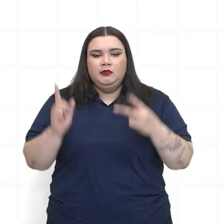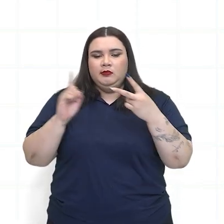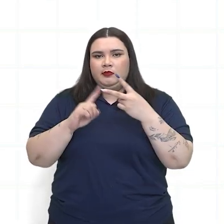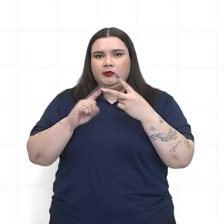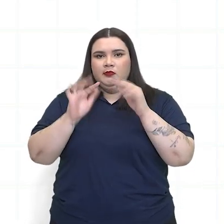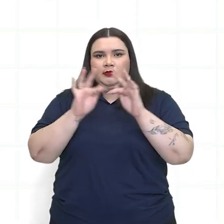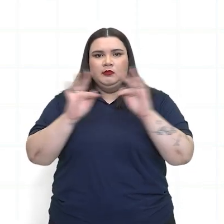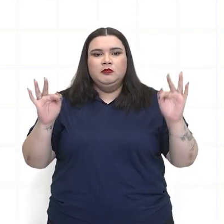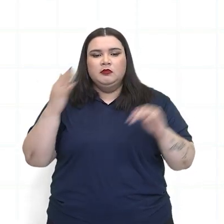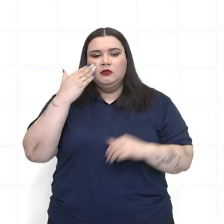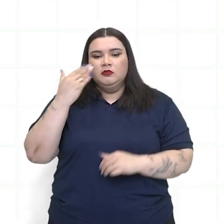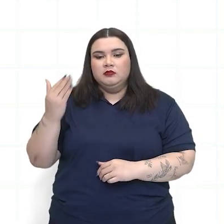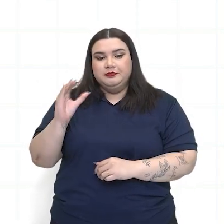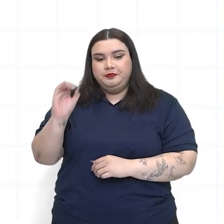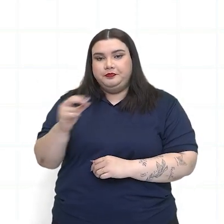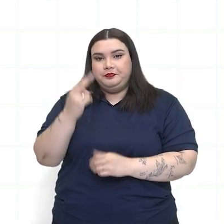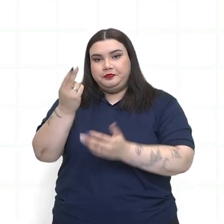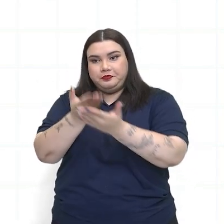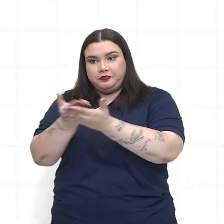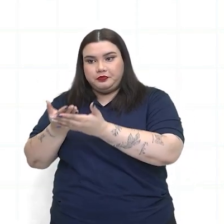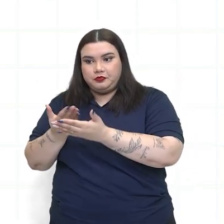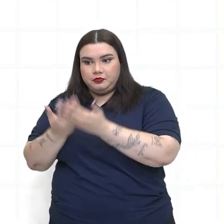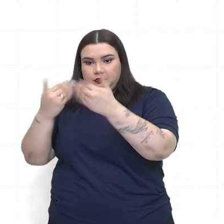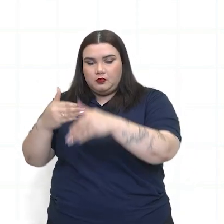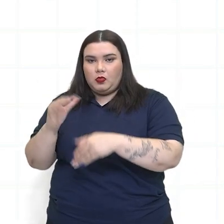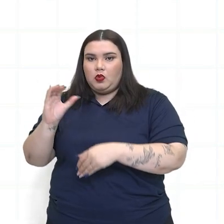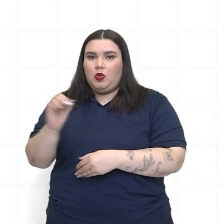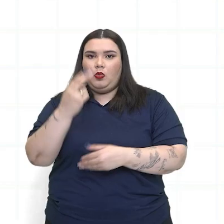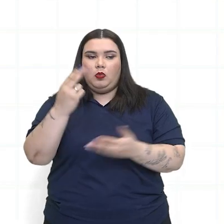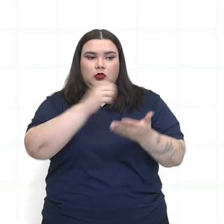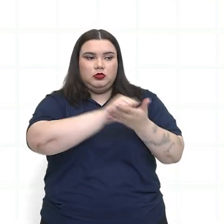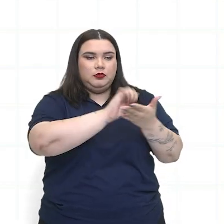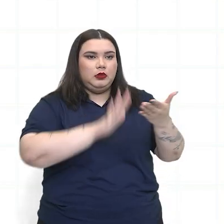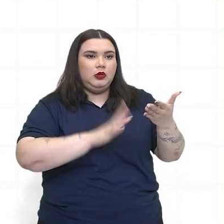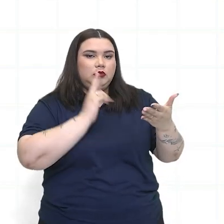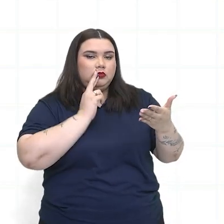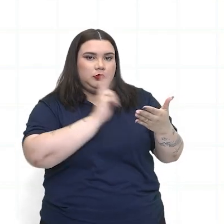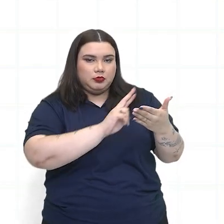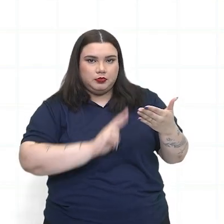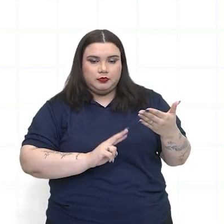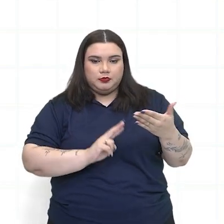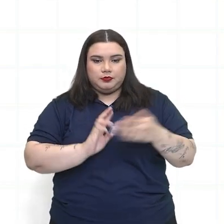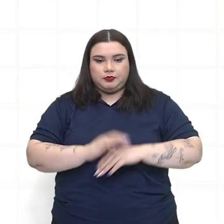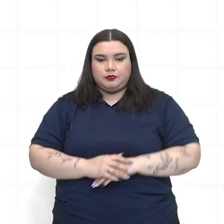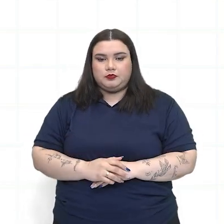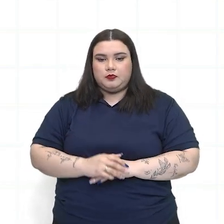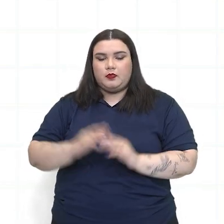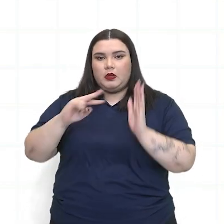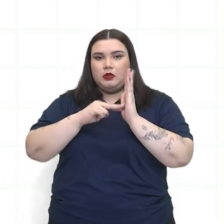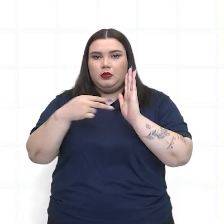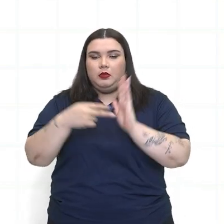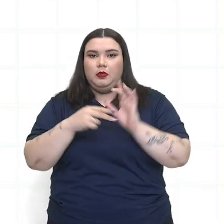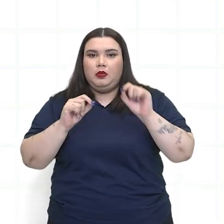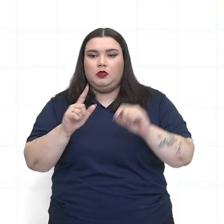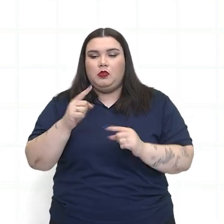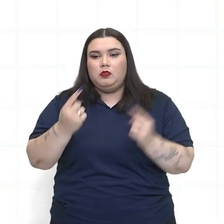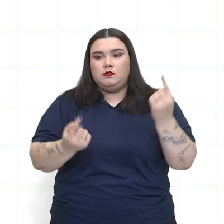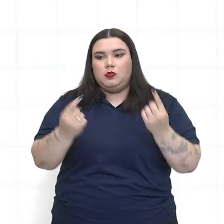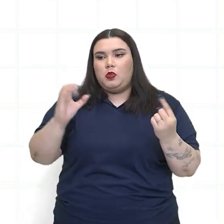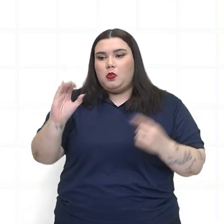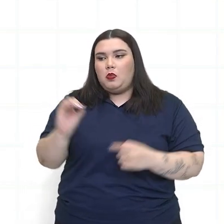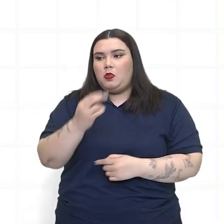Segunda, ou estude para avaliação ou resolva os exercícios. A ideia de quê? Separando aqui essas